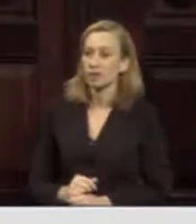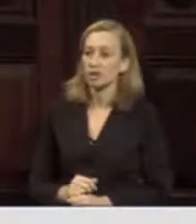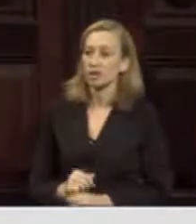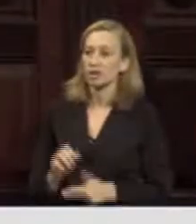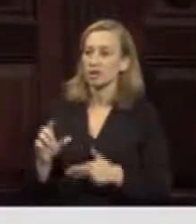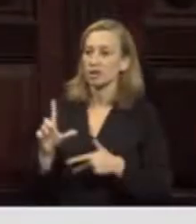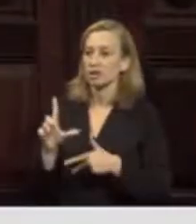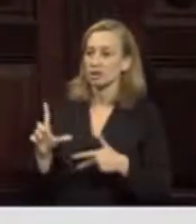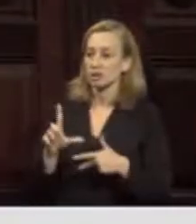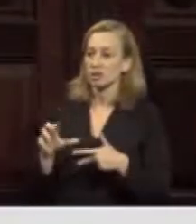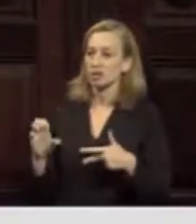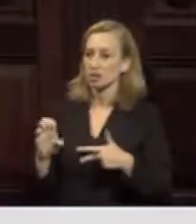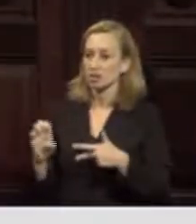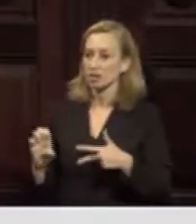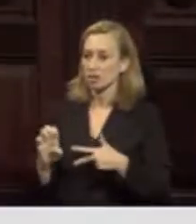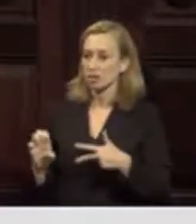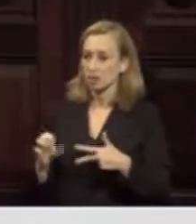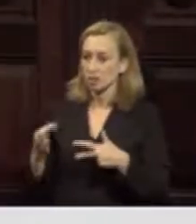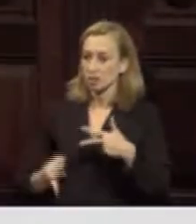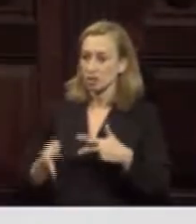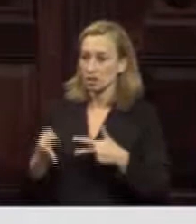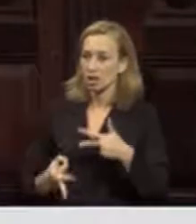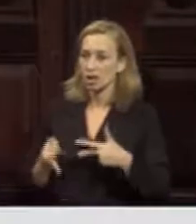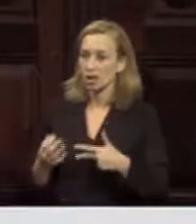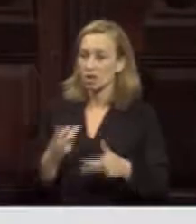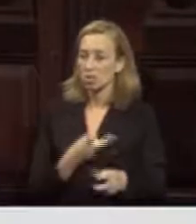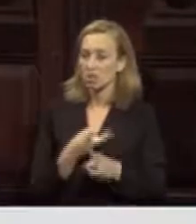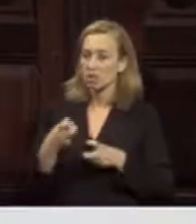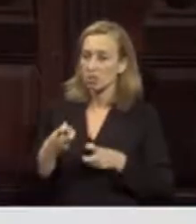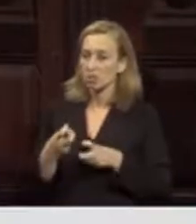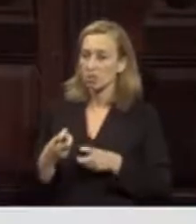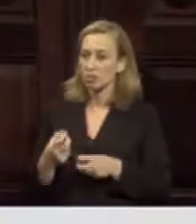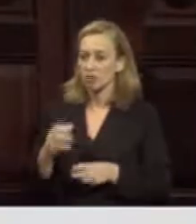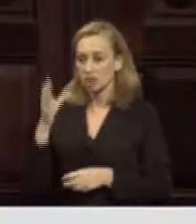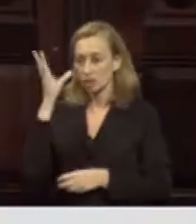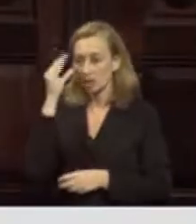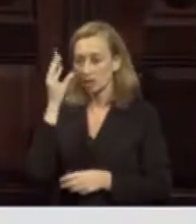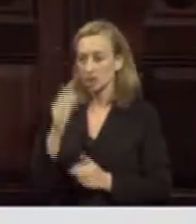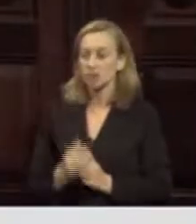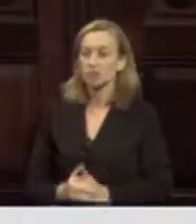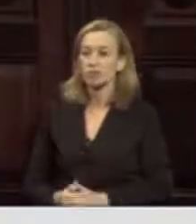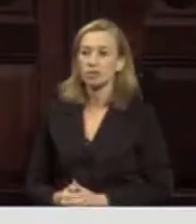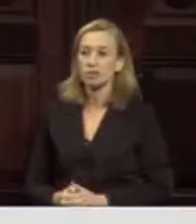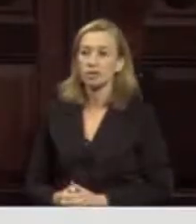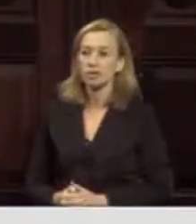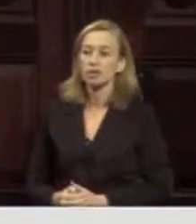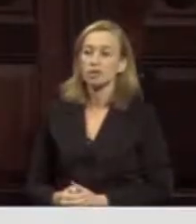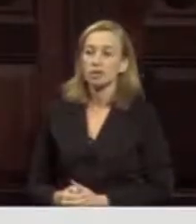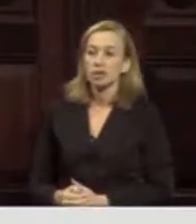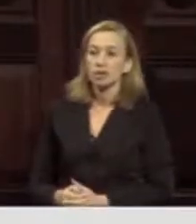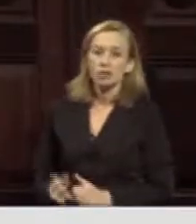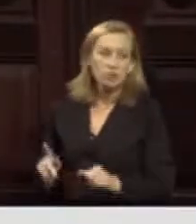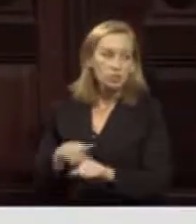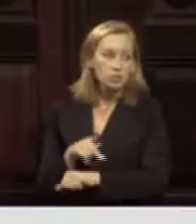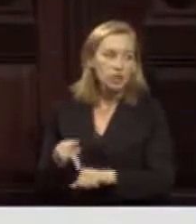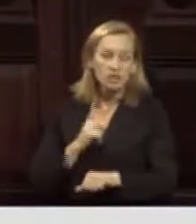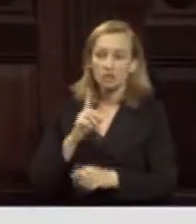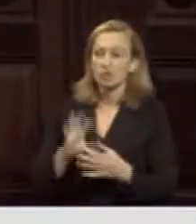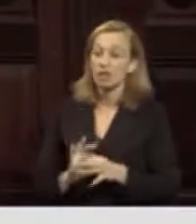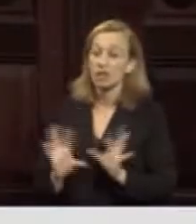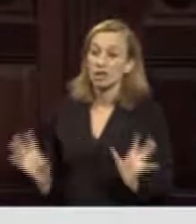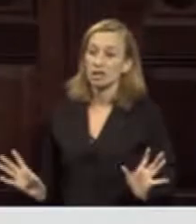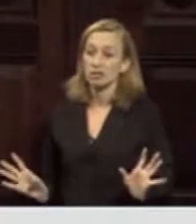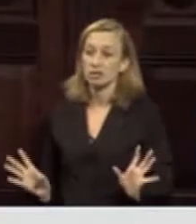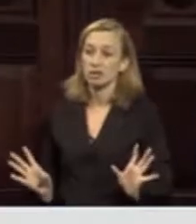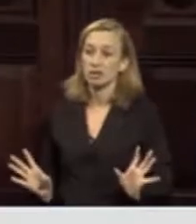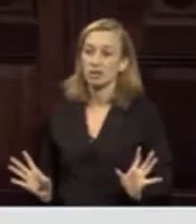executiva e judiciária, a gente percebe uma coisa muito interessante, presidente Fatinha, que o país não é livre, que o Brasil é